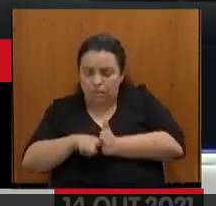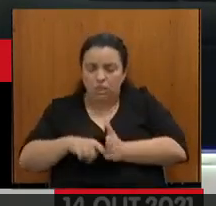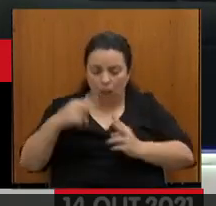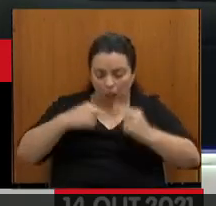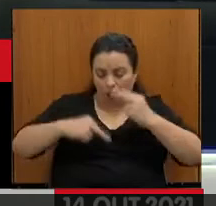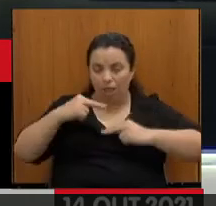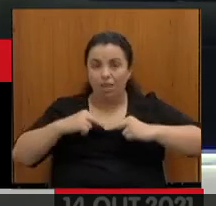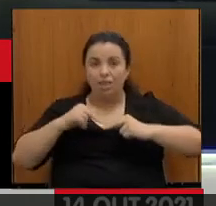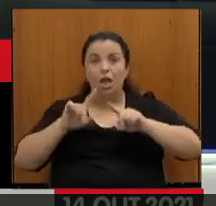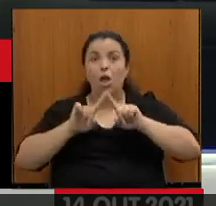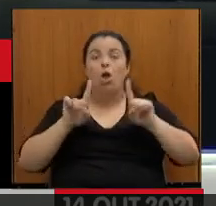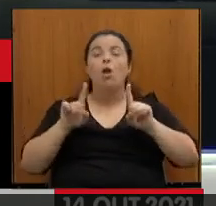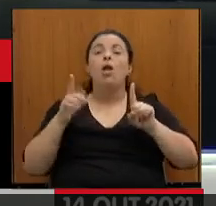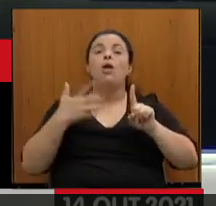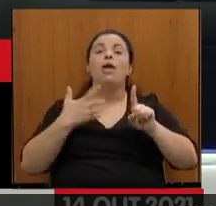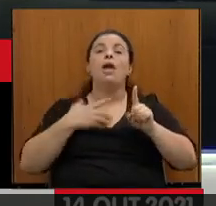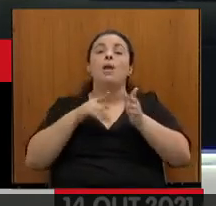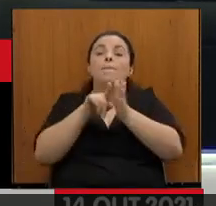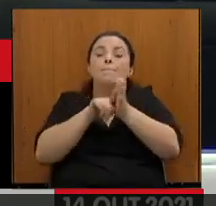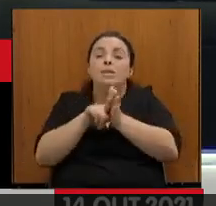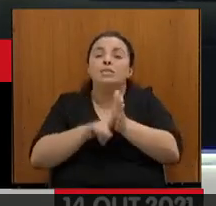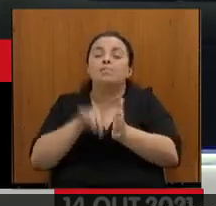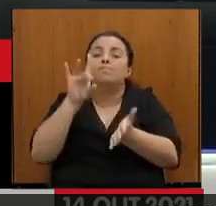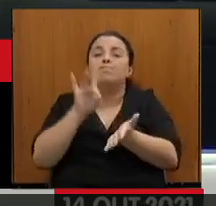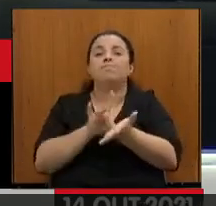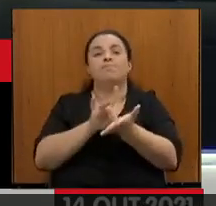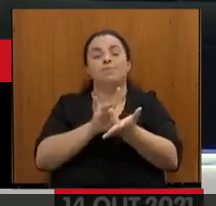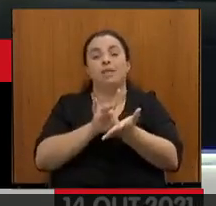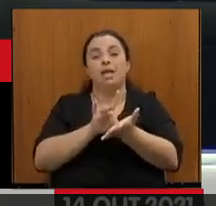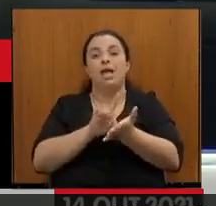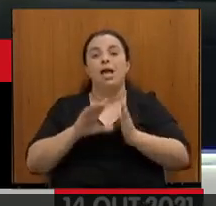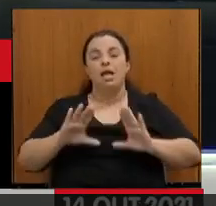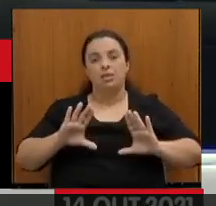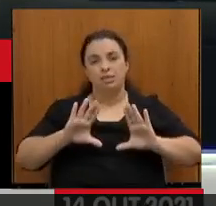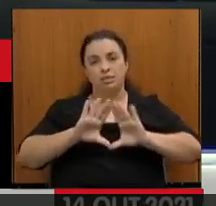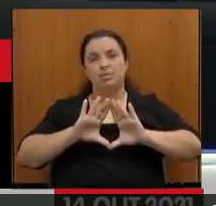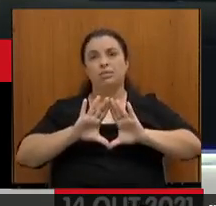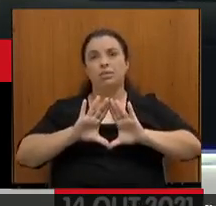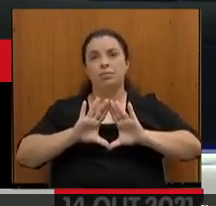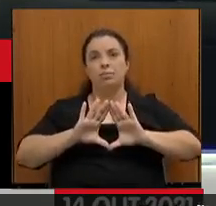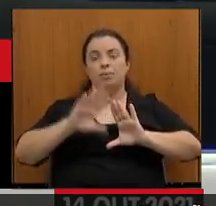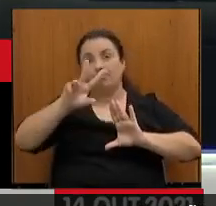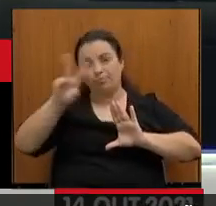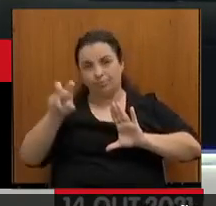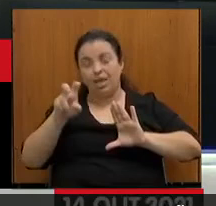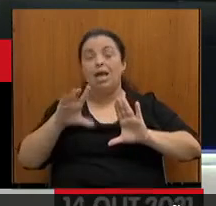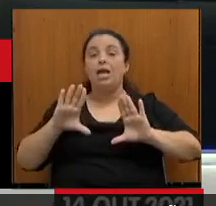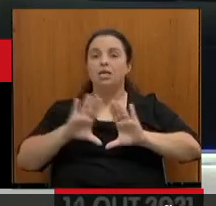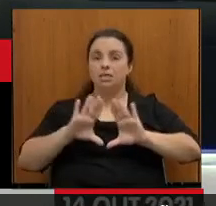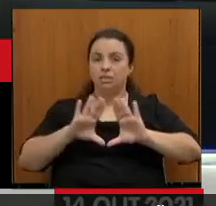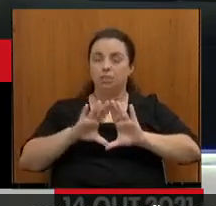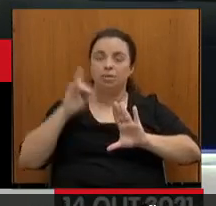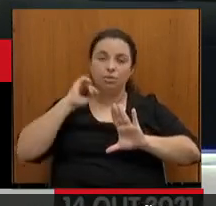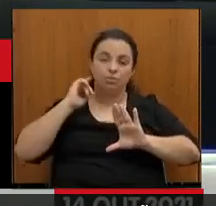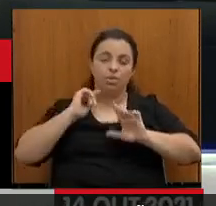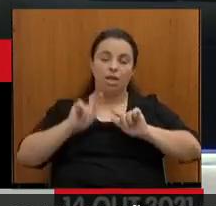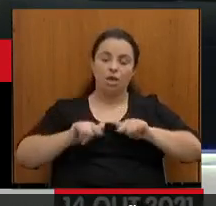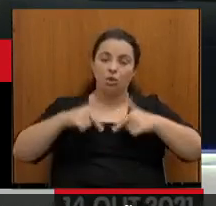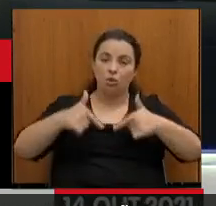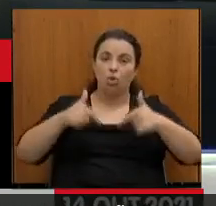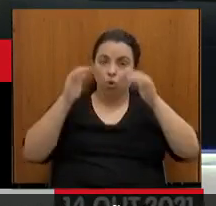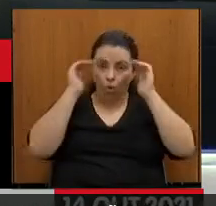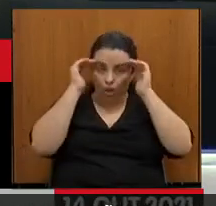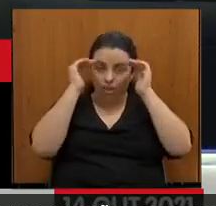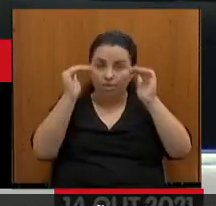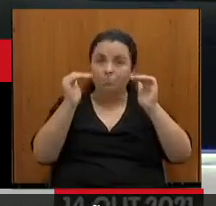sujeito da pesquisa. A Assembleia de Minas atua com profundo respeito para que as mulheres,